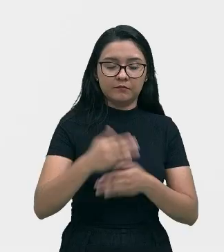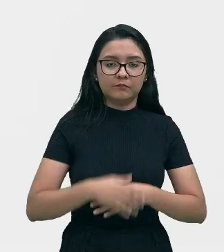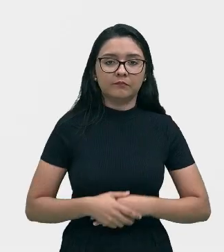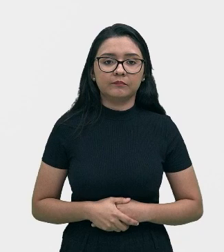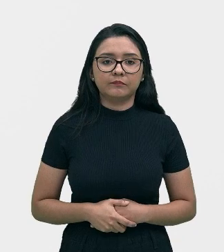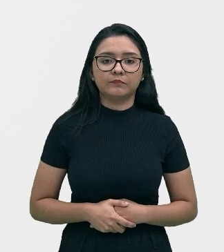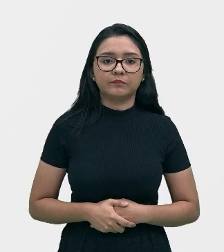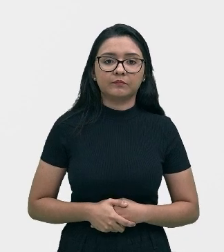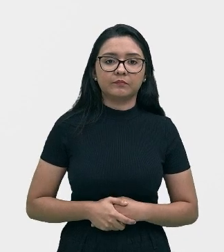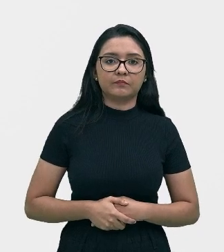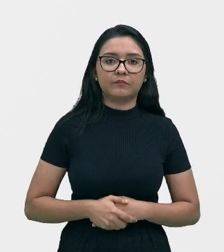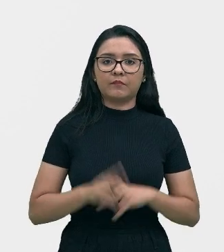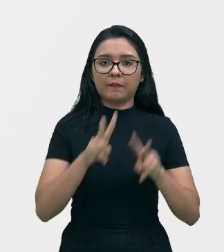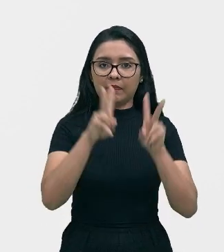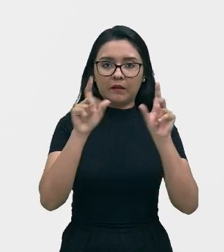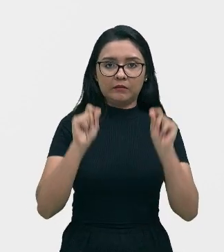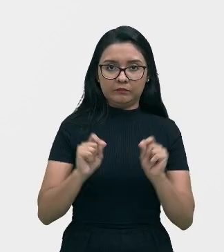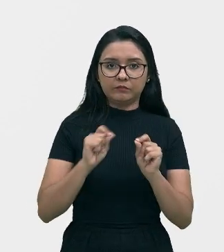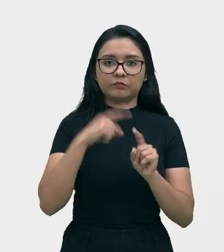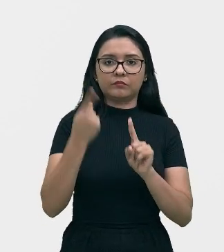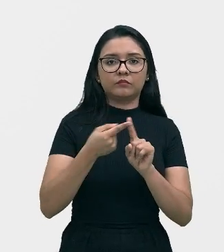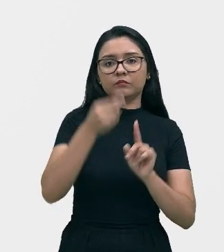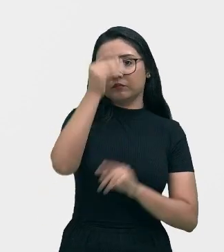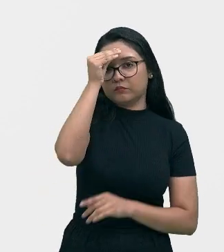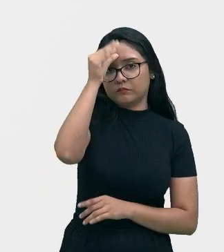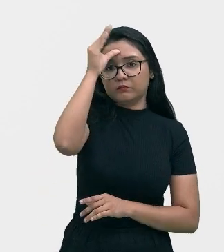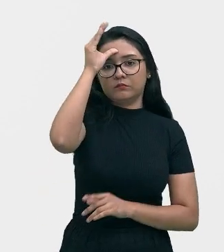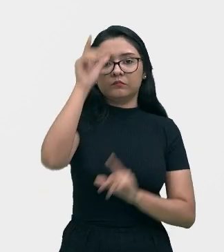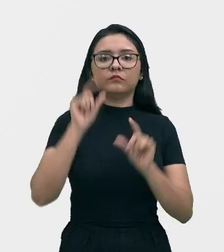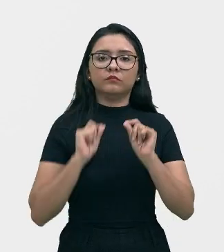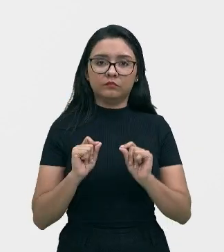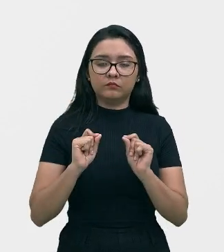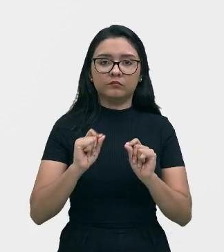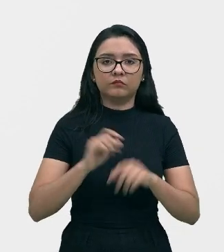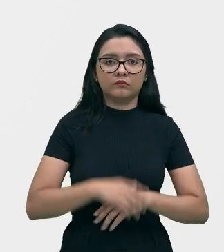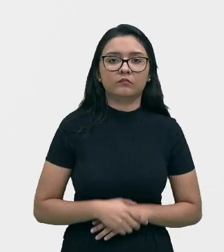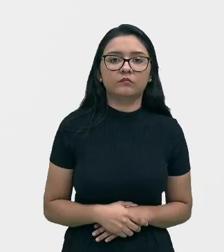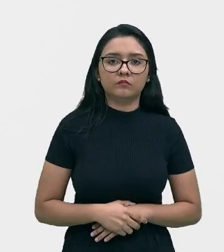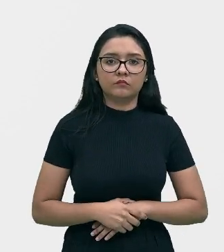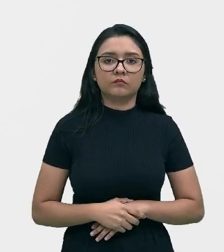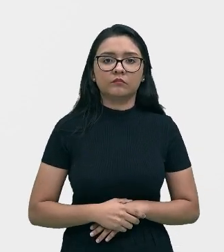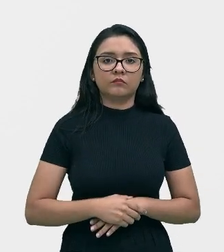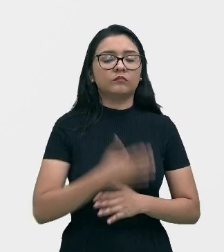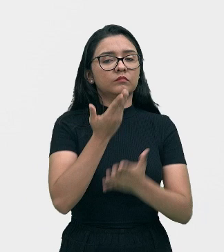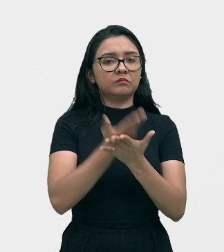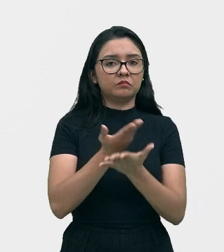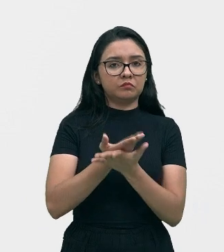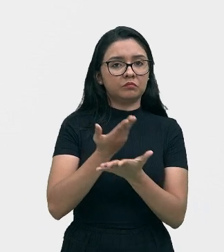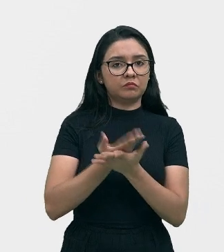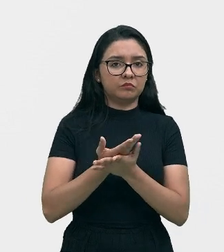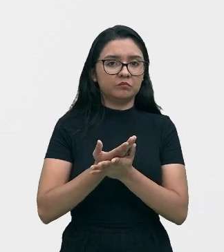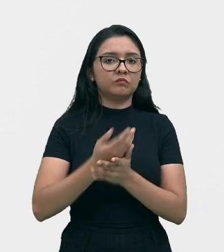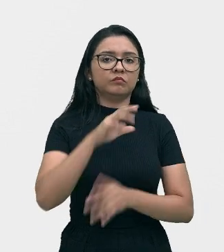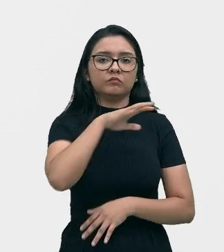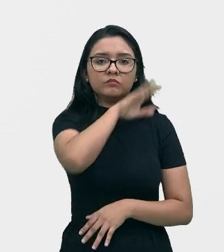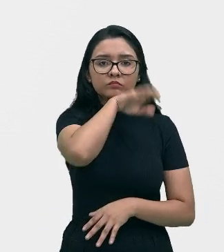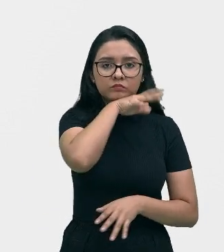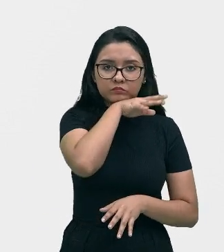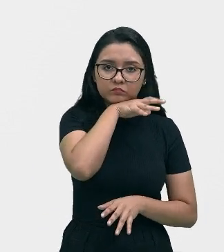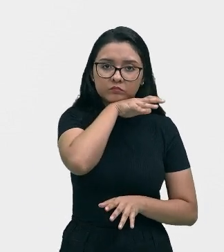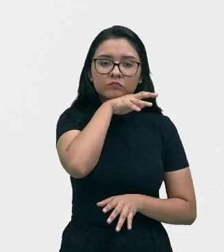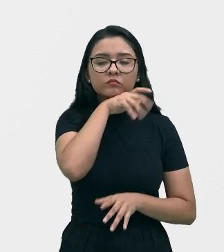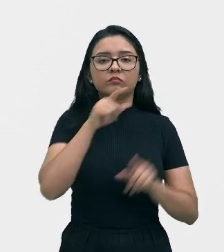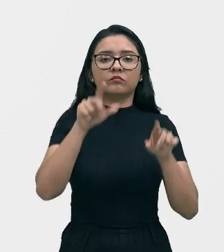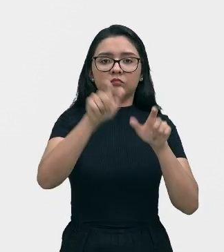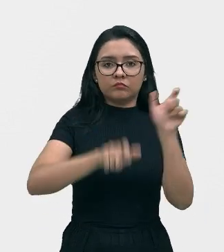hoje? No objeto de conhecimento nós temos aí a ecologia, unidades de conservação, fluxo de matéria e de energia